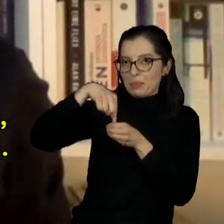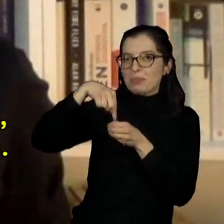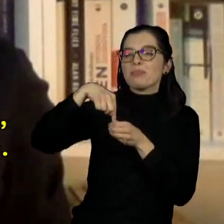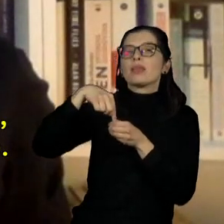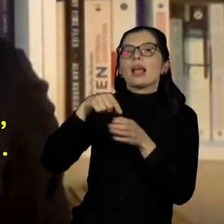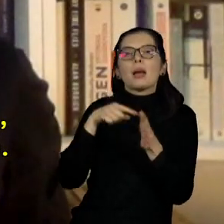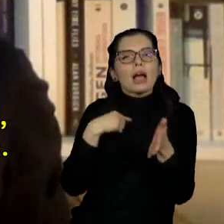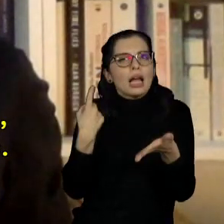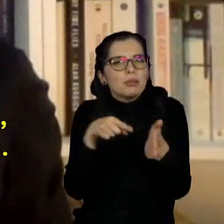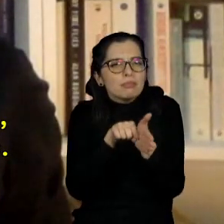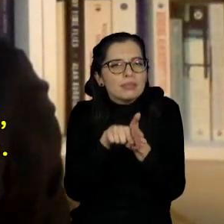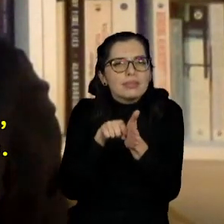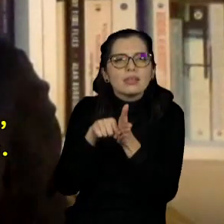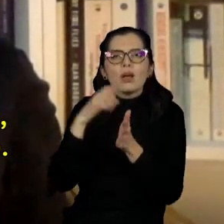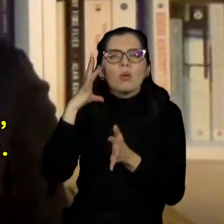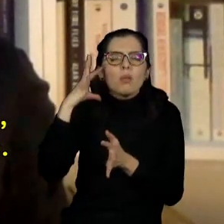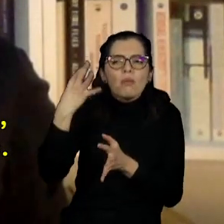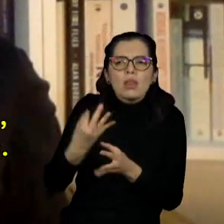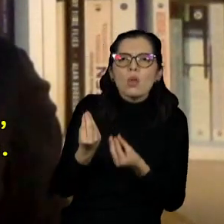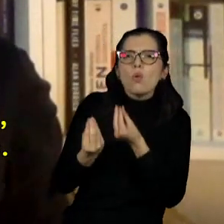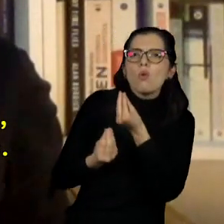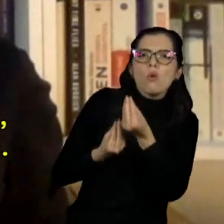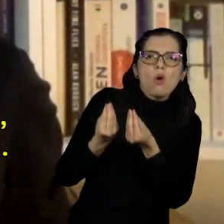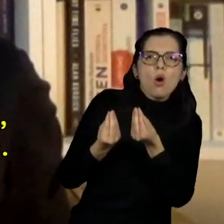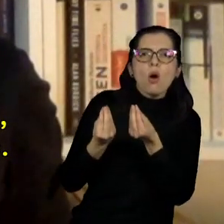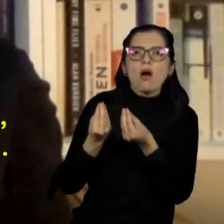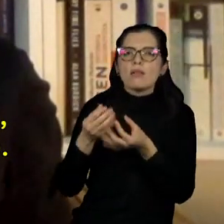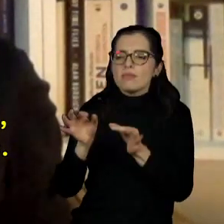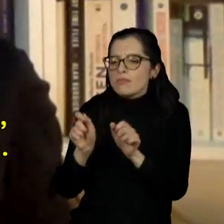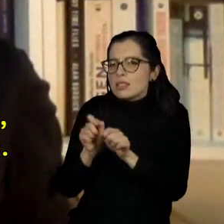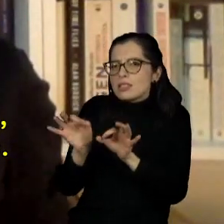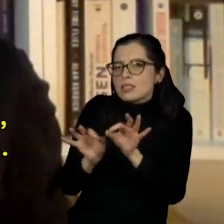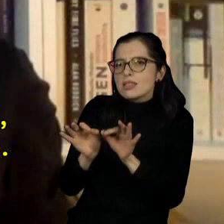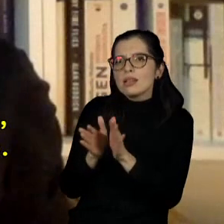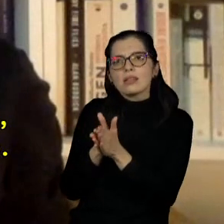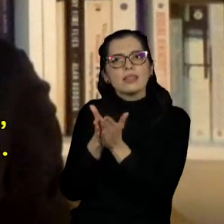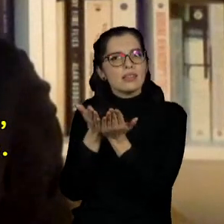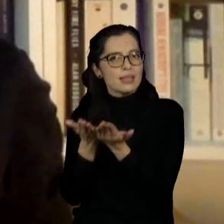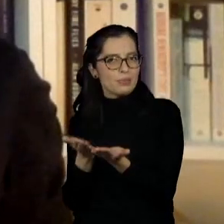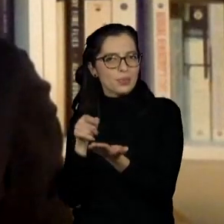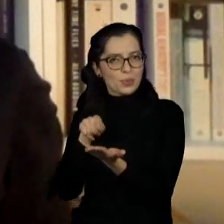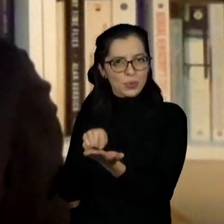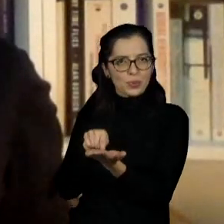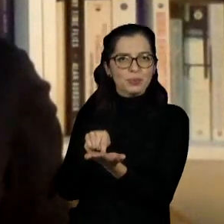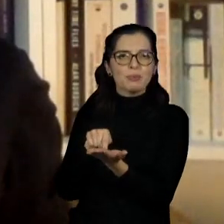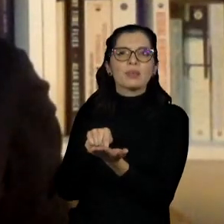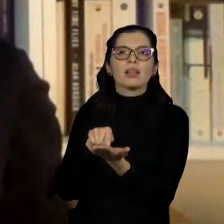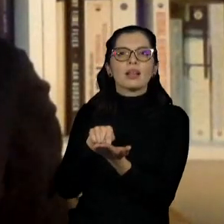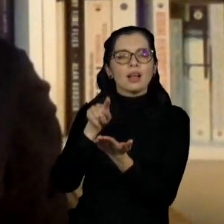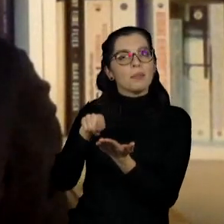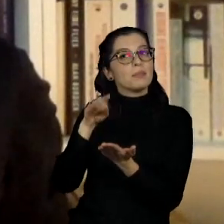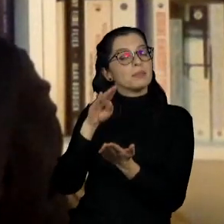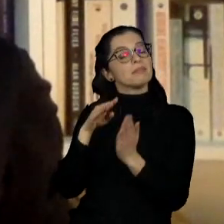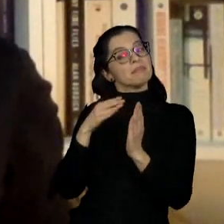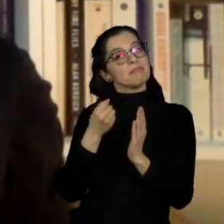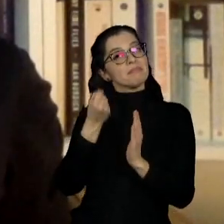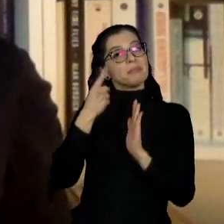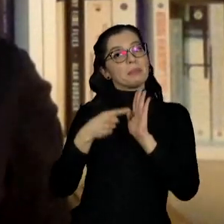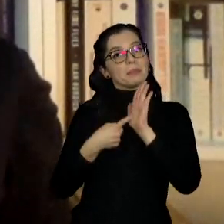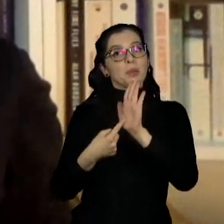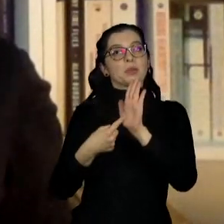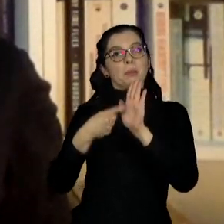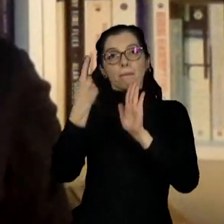que é um princípio, que um princípio que